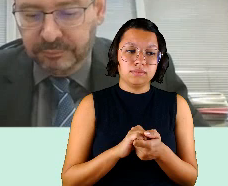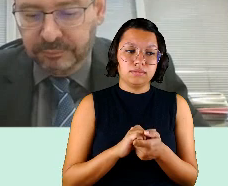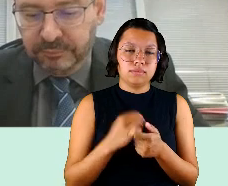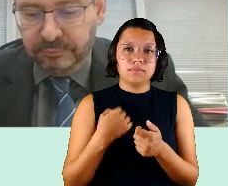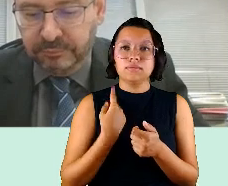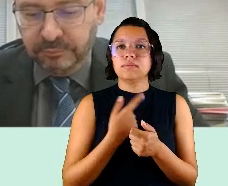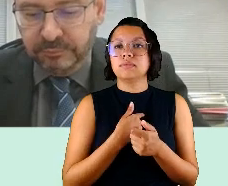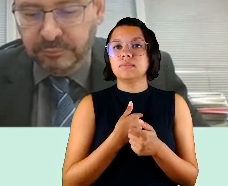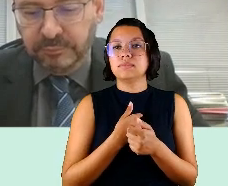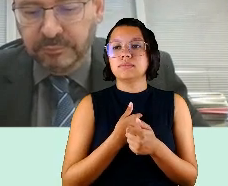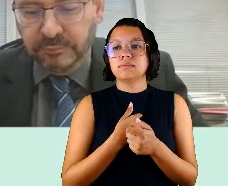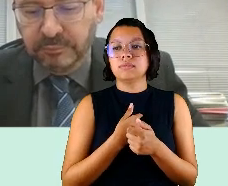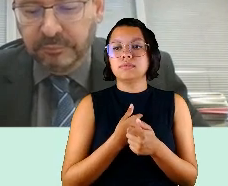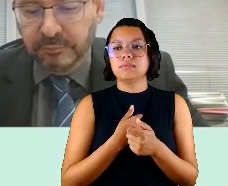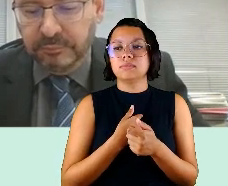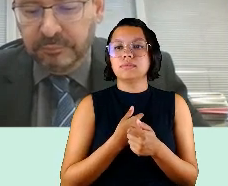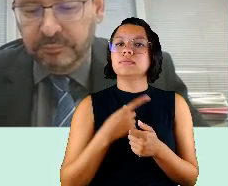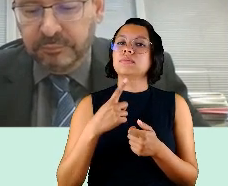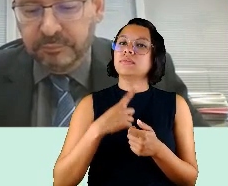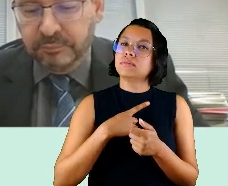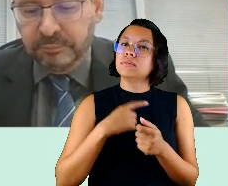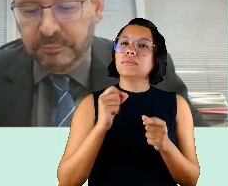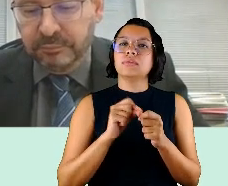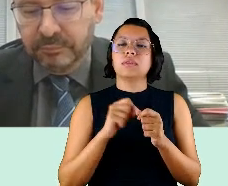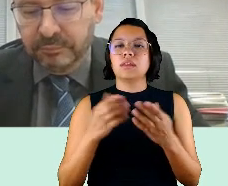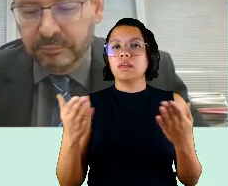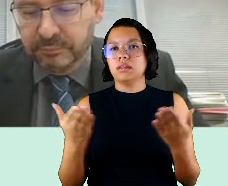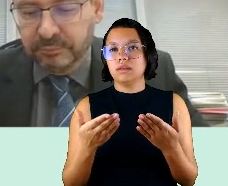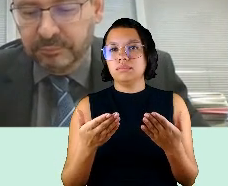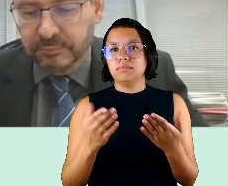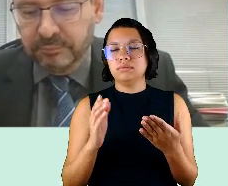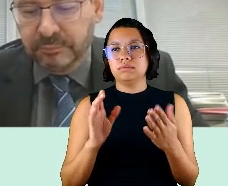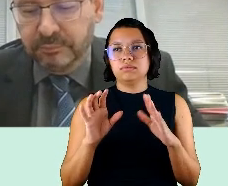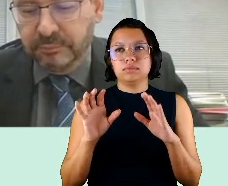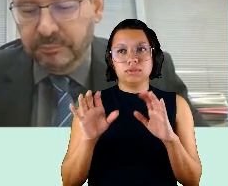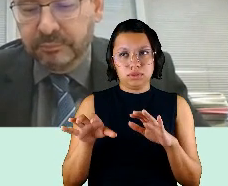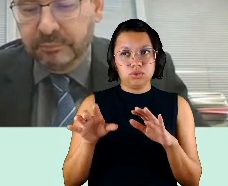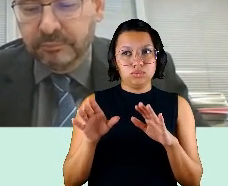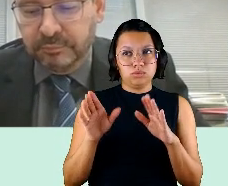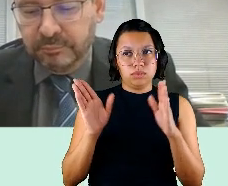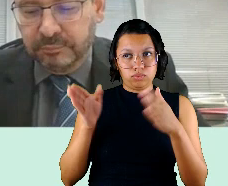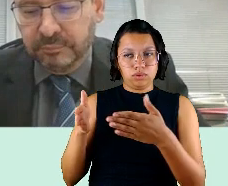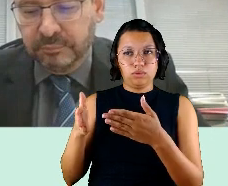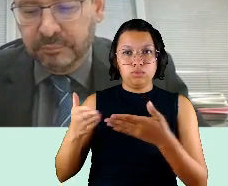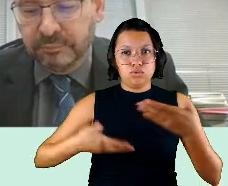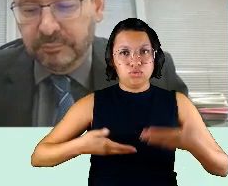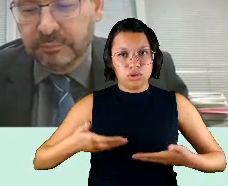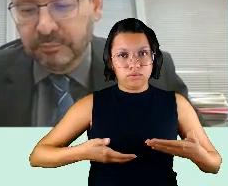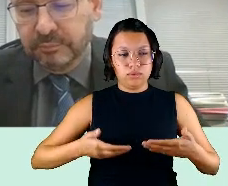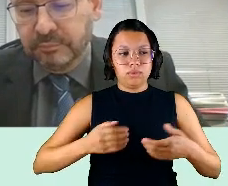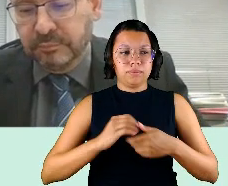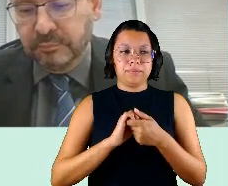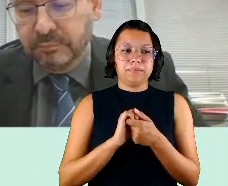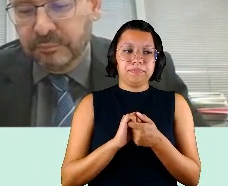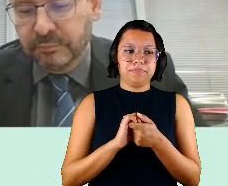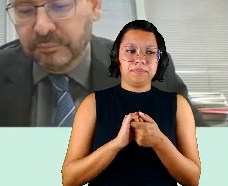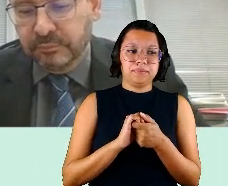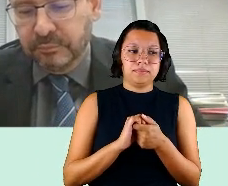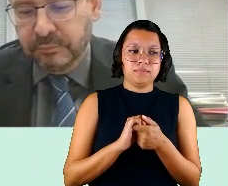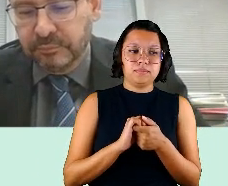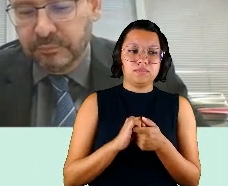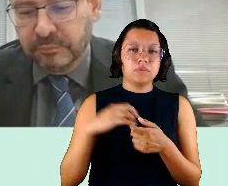Nós temos feito aqui, isso para os servidores, né? E isto